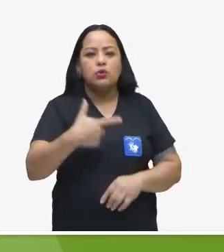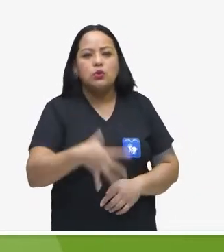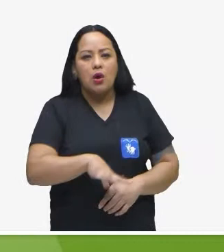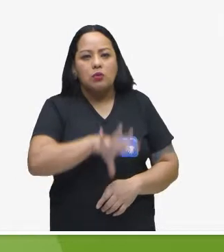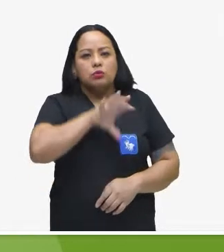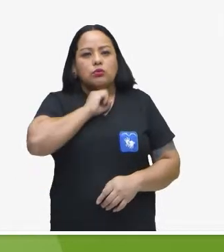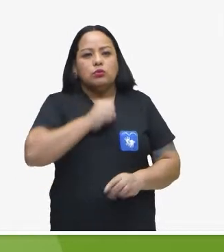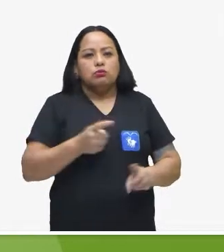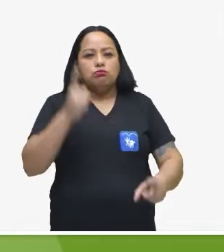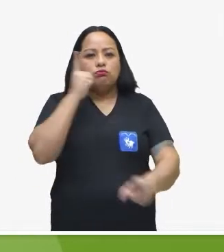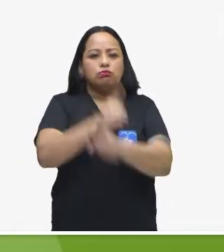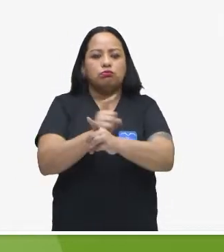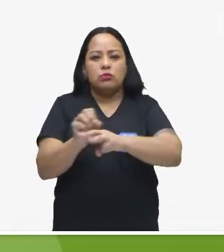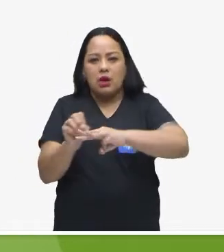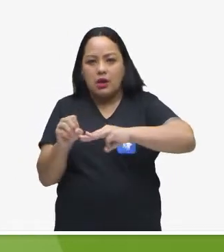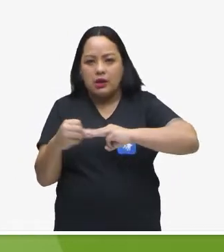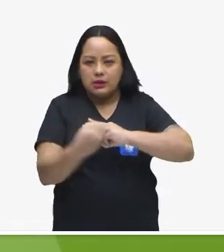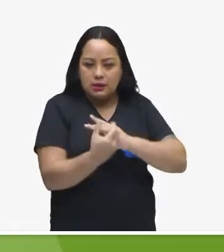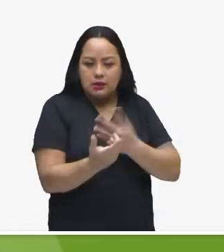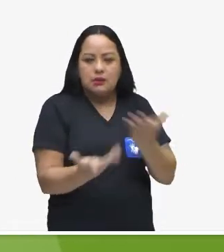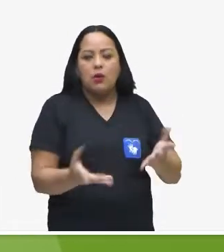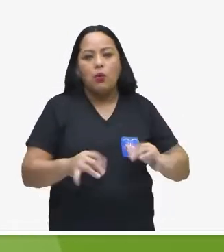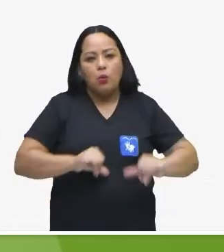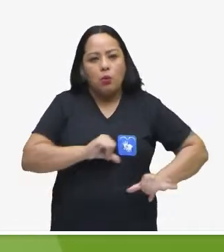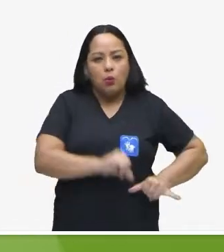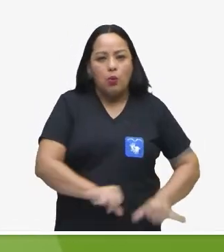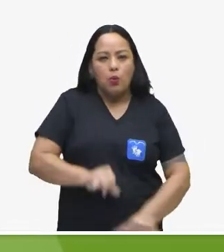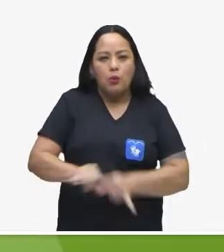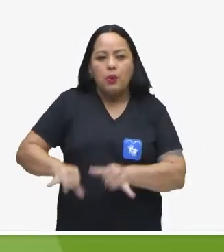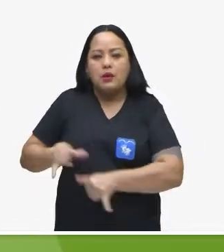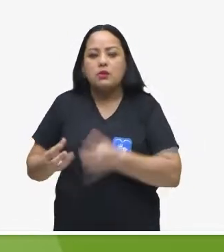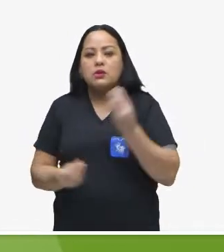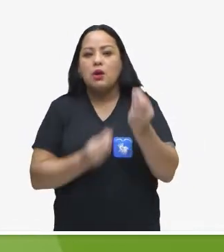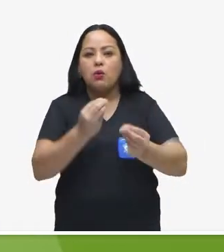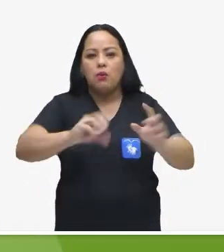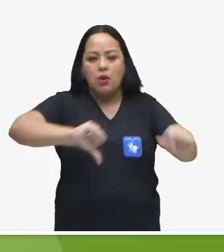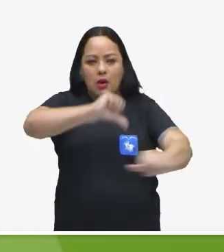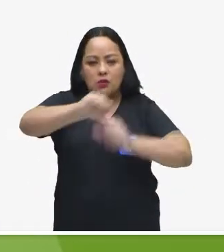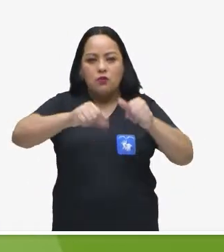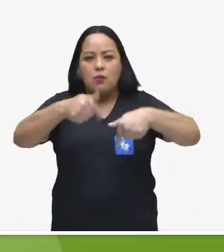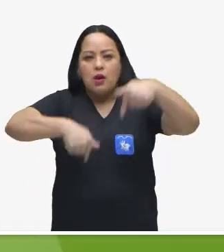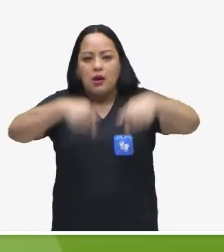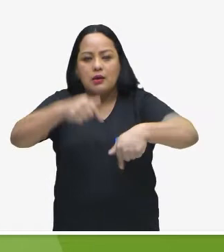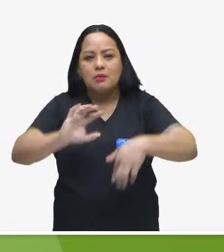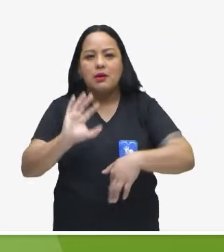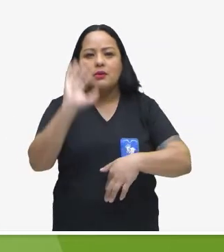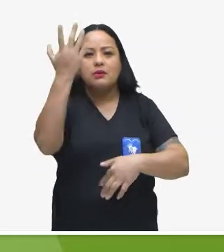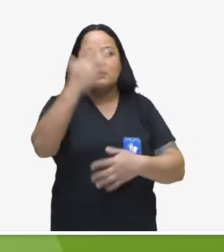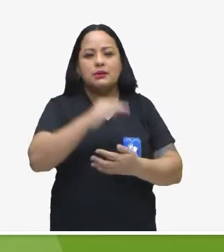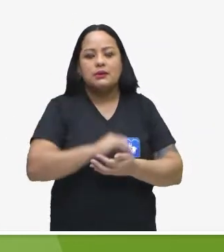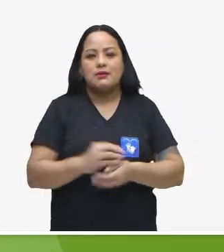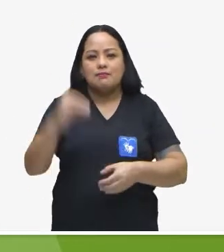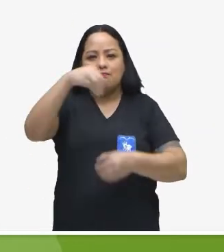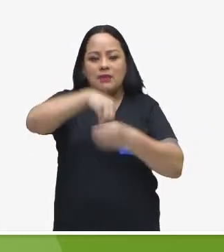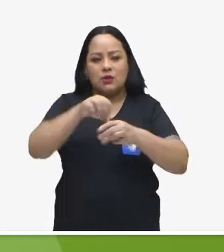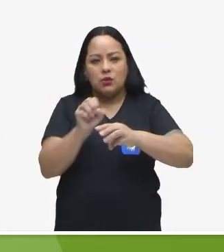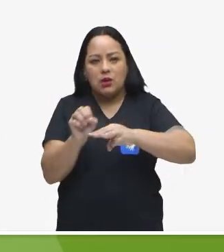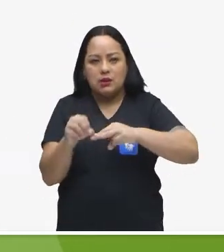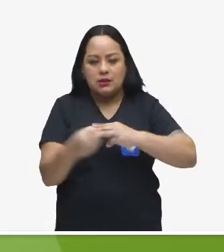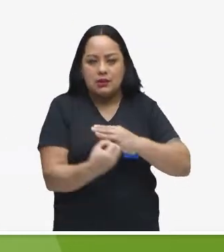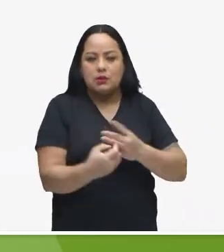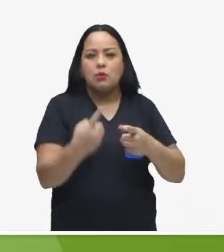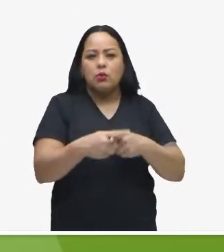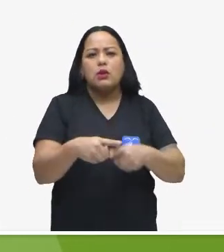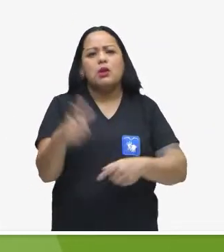as células. Então, o metabolismo é essa transformação química que acontece dentro das células para